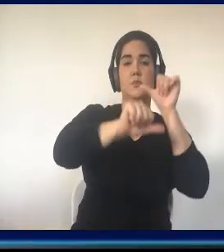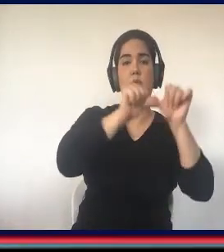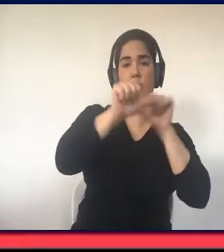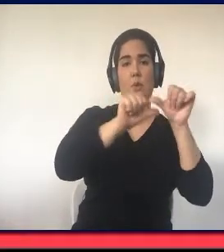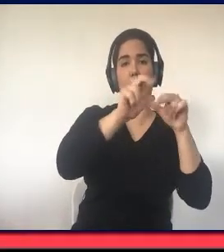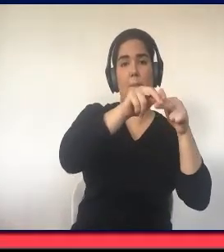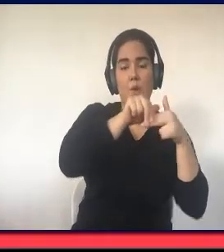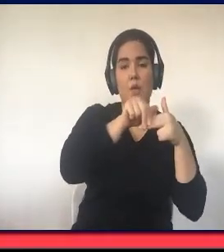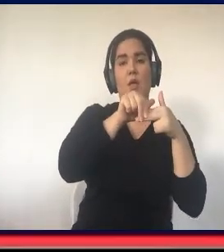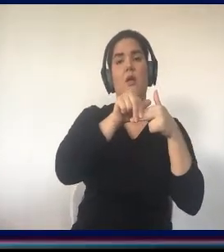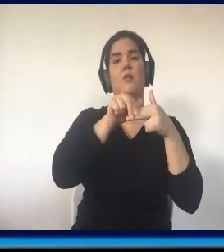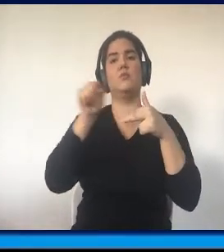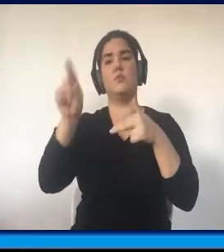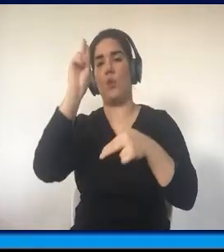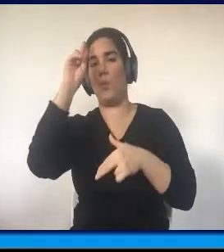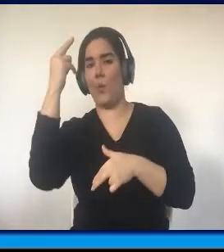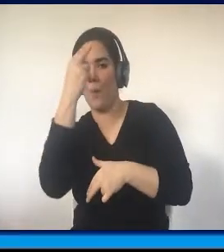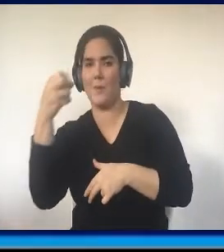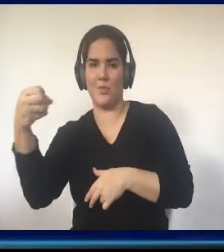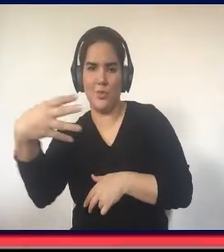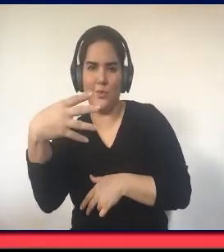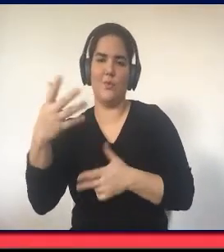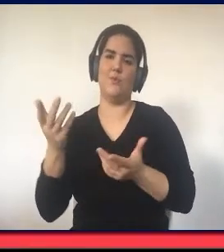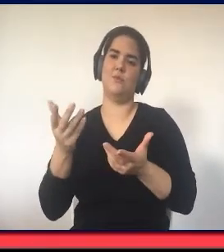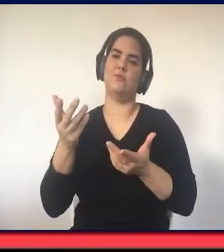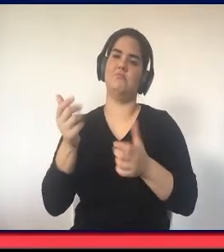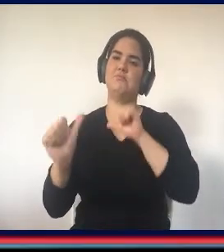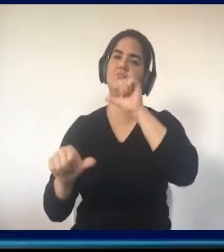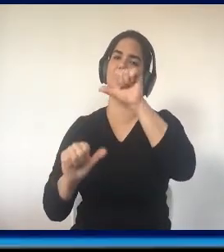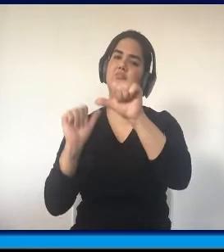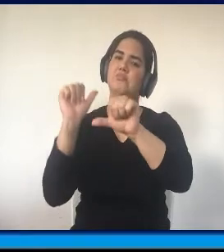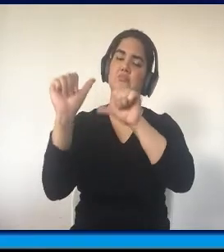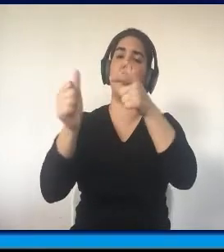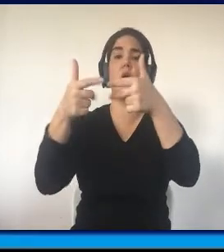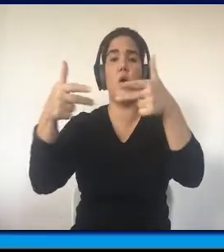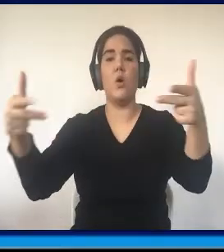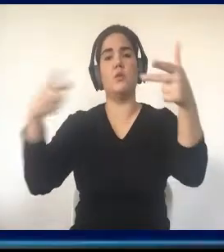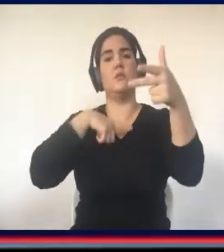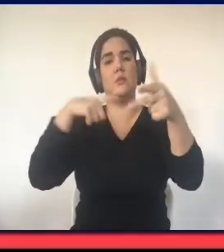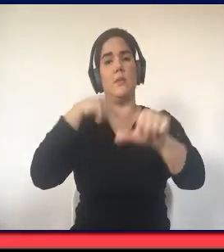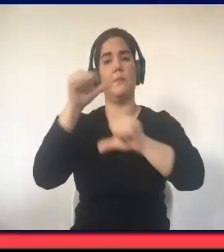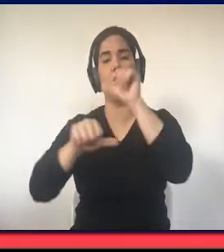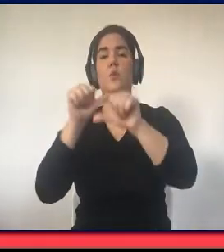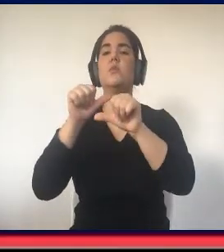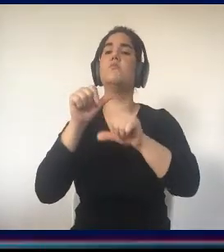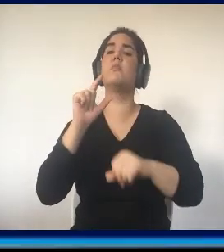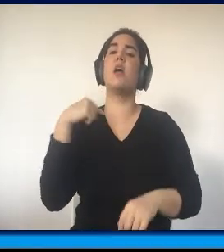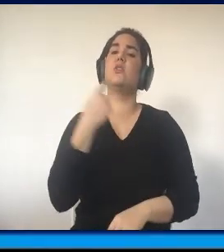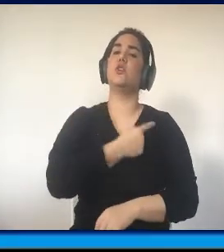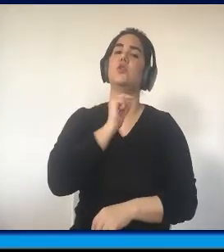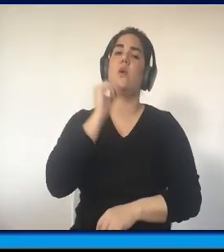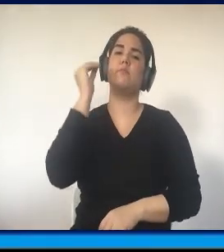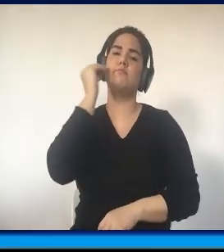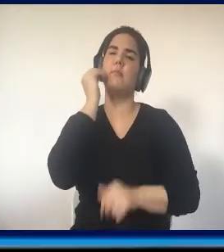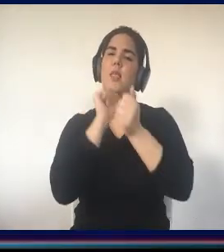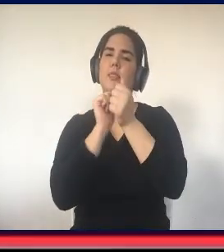Uber. Então, as coisas, elas mudam. E a gente tem que adaptar e começar a aprender